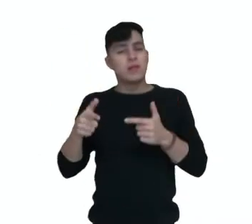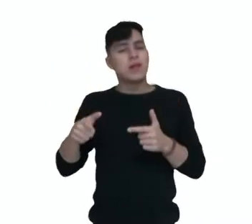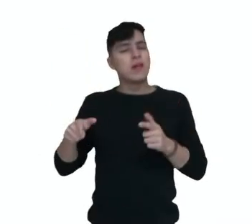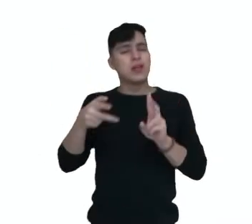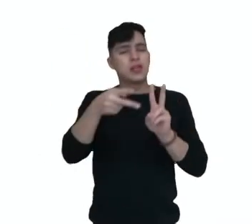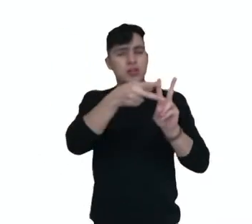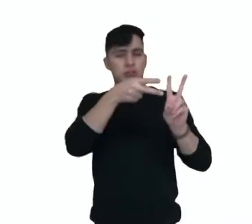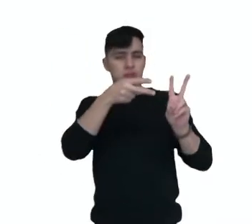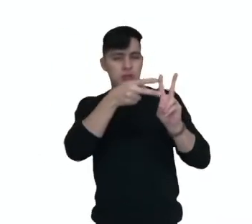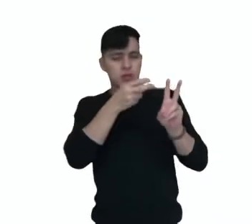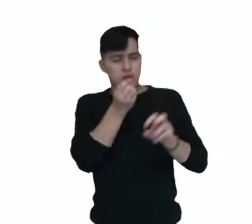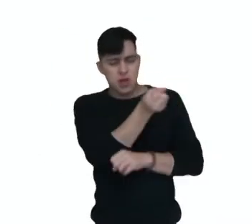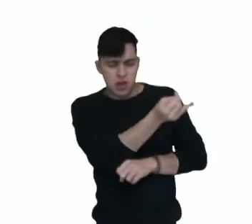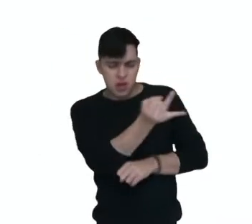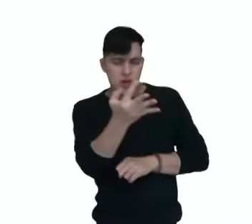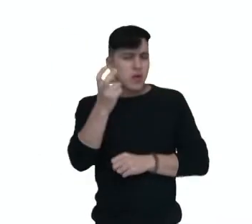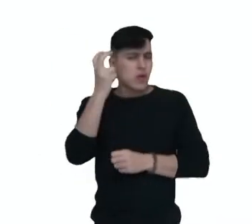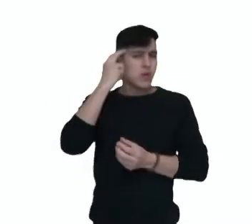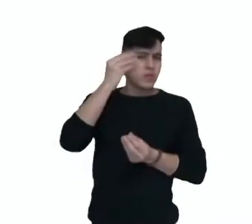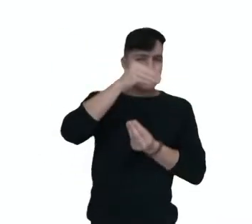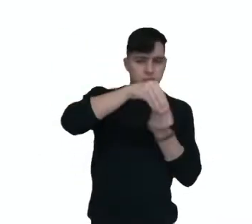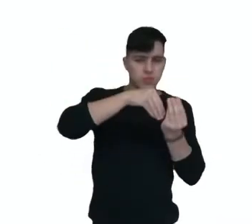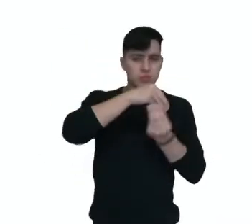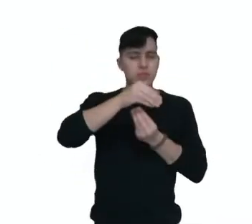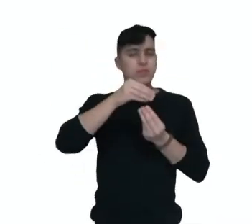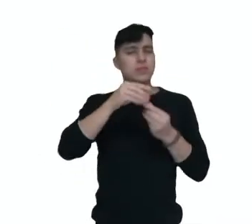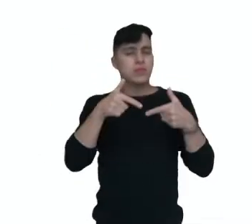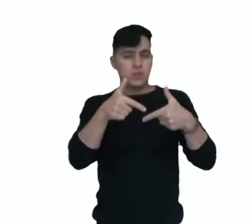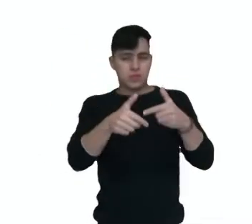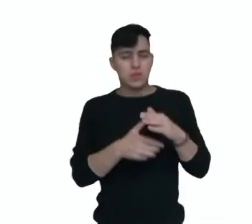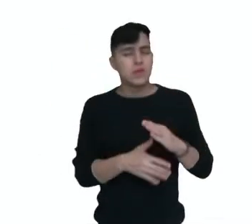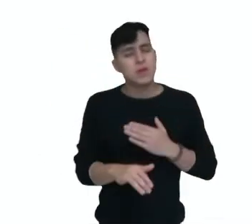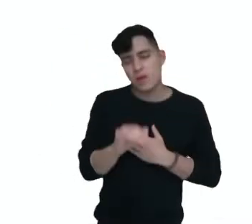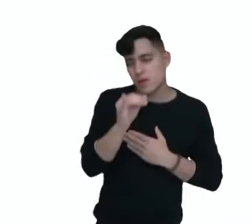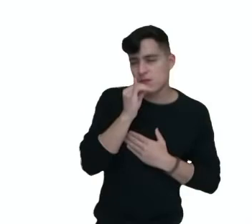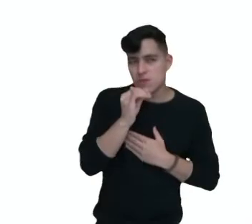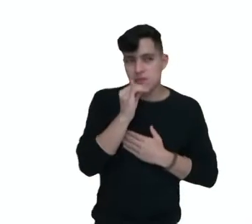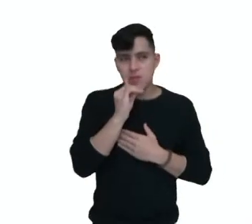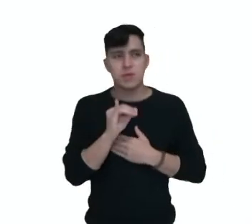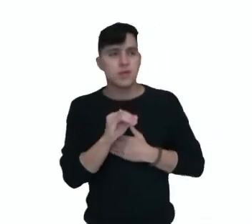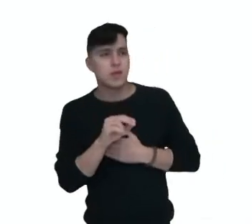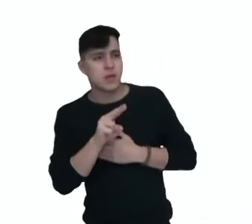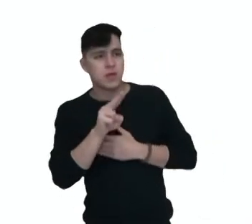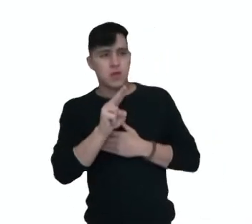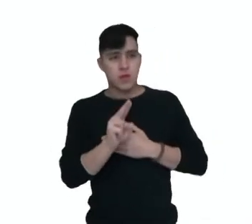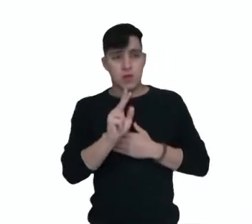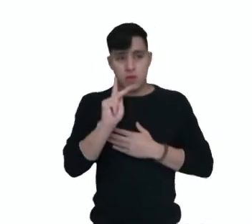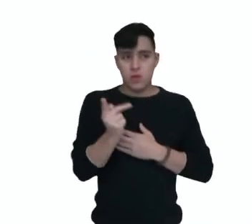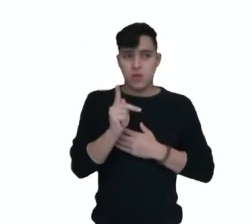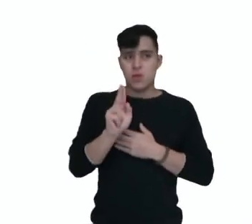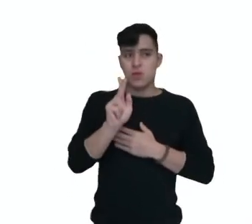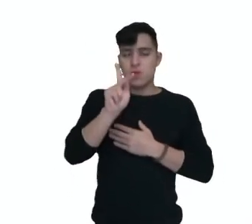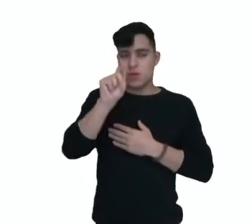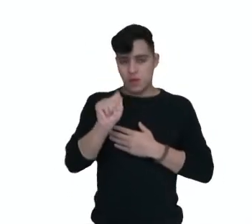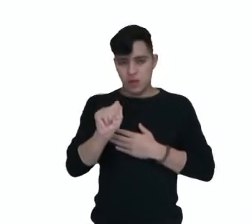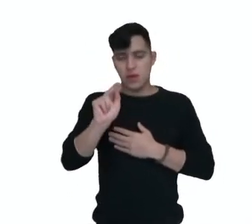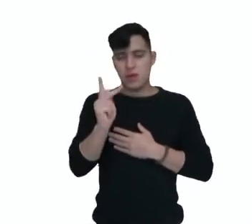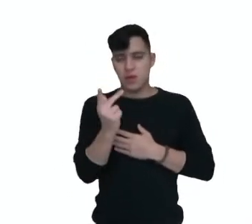presentes na história e cultura indígena. Um exemplo é a uca-uca. A luta uca-uca é uma luta